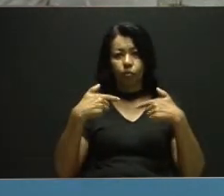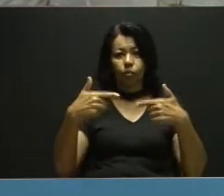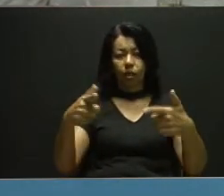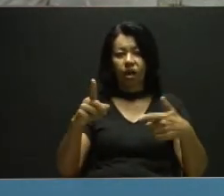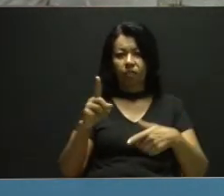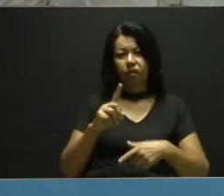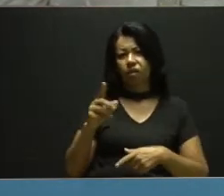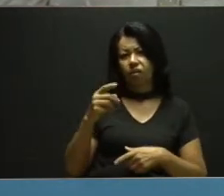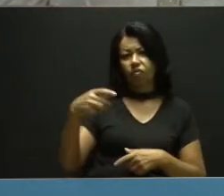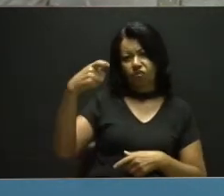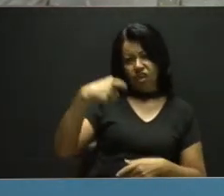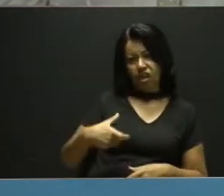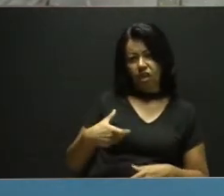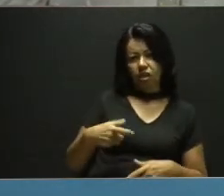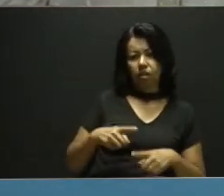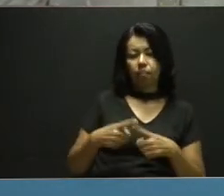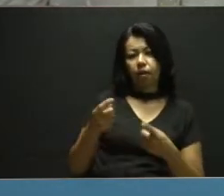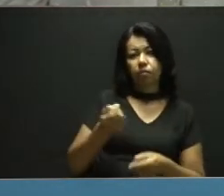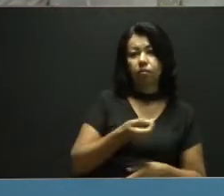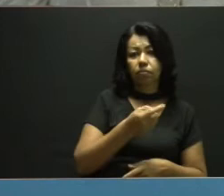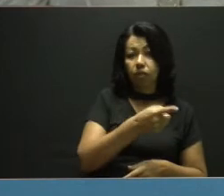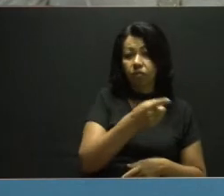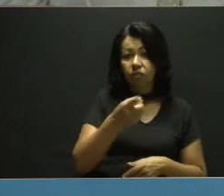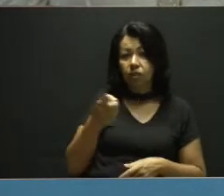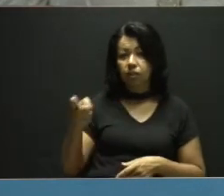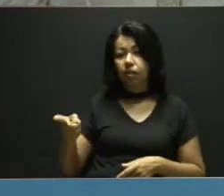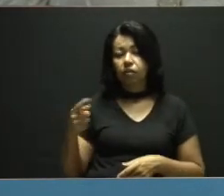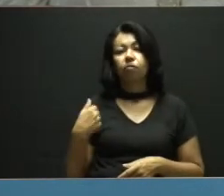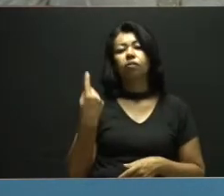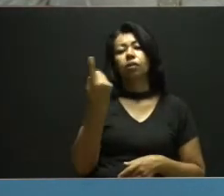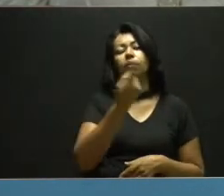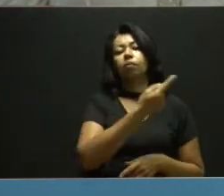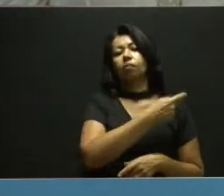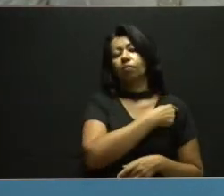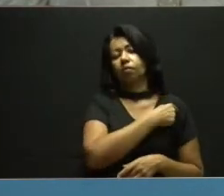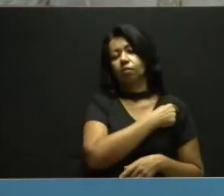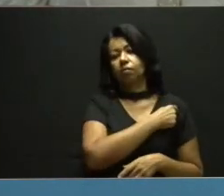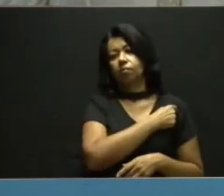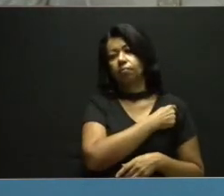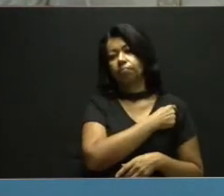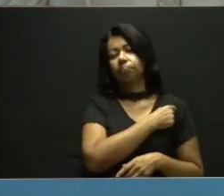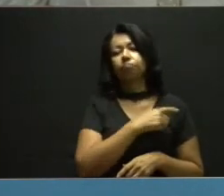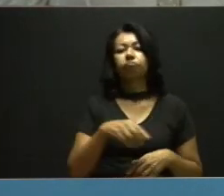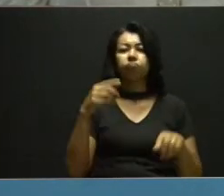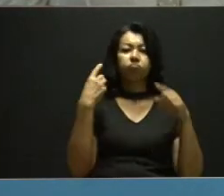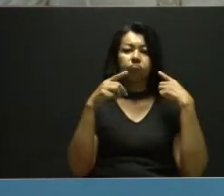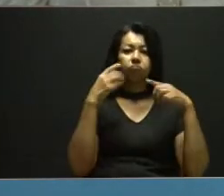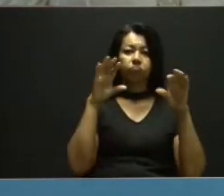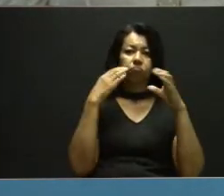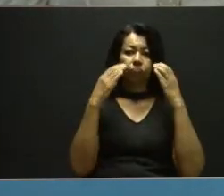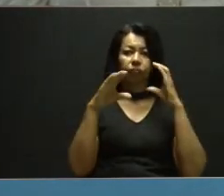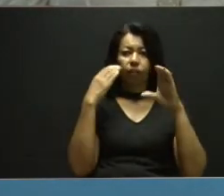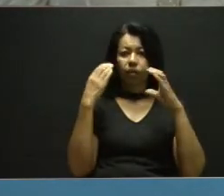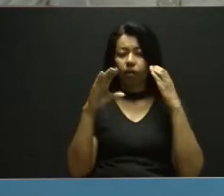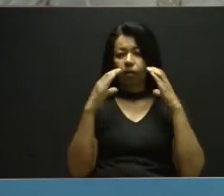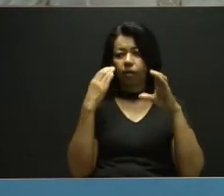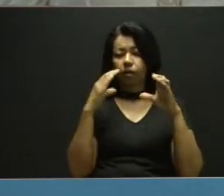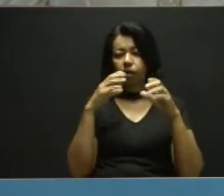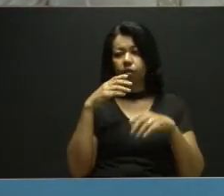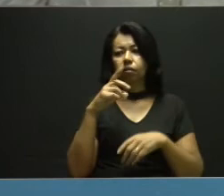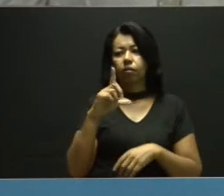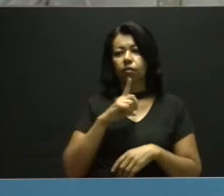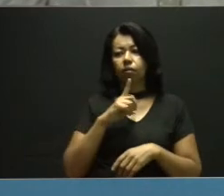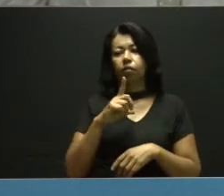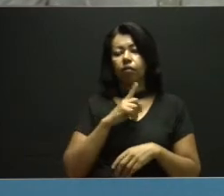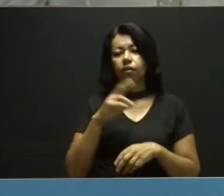via vocês assim ele via nós ele viu nós e essa música que eu vou cantar ela tem